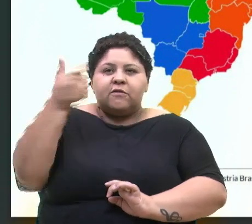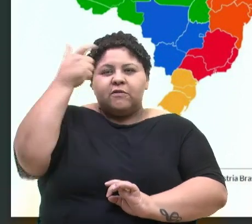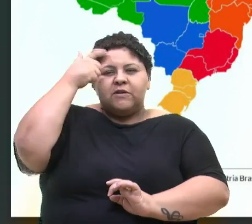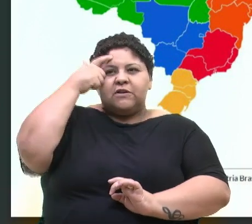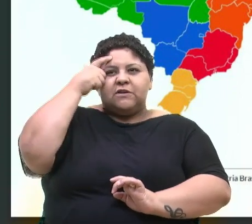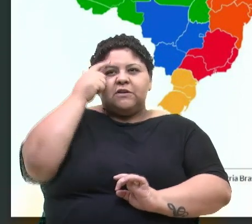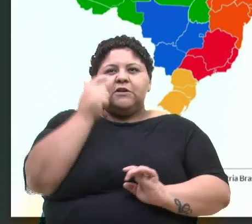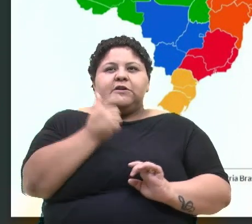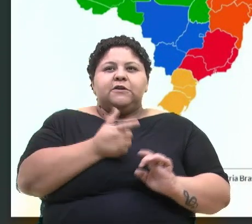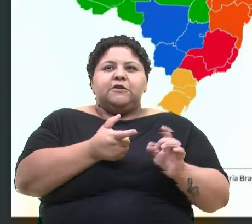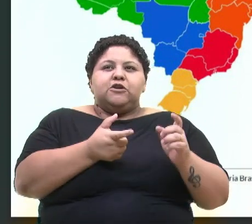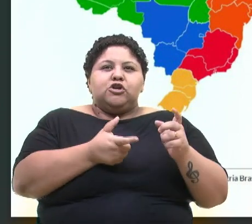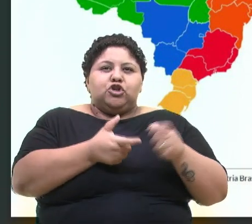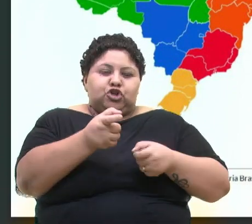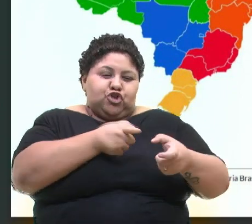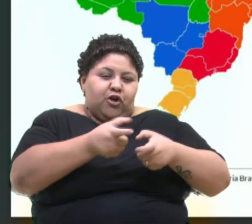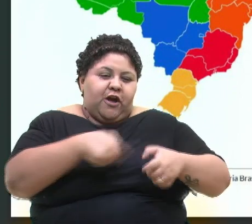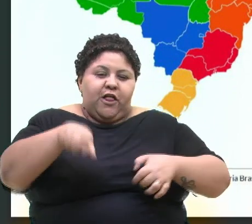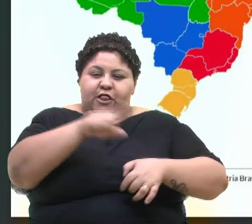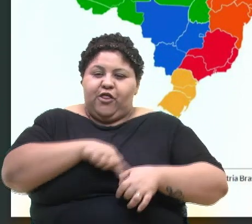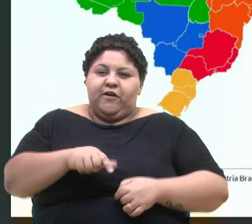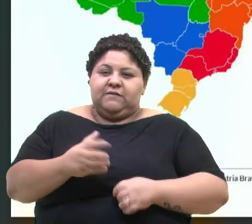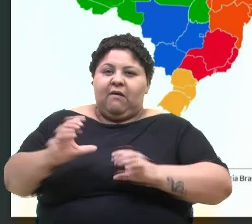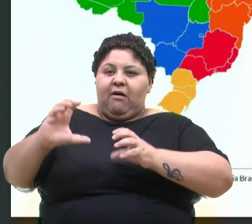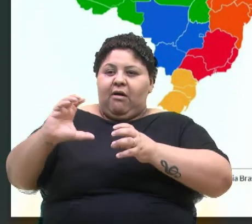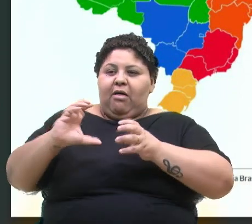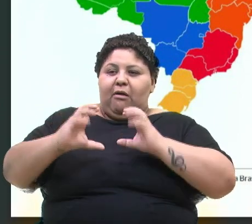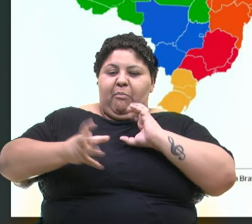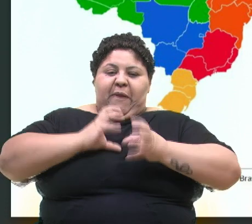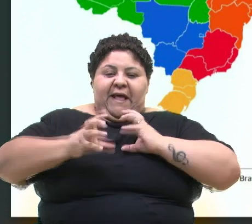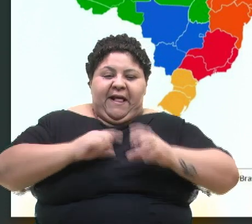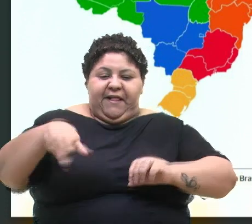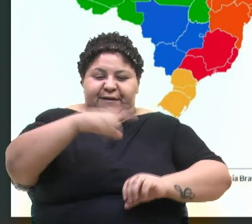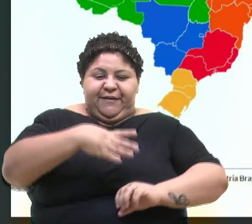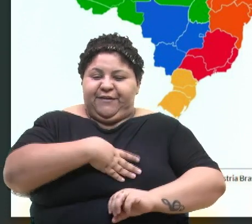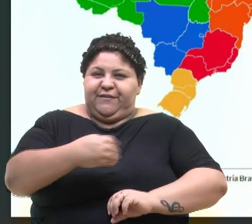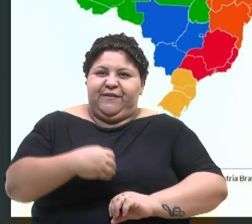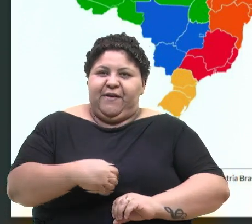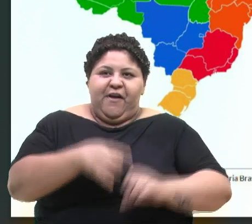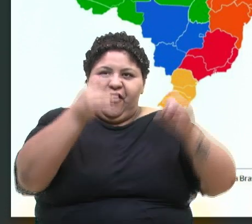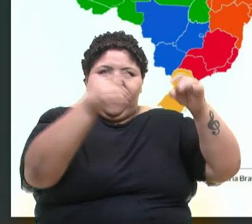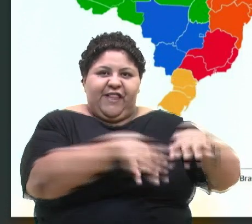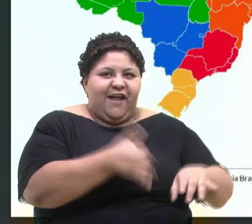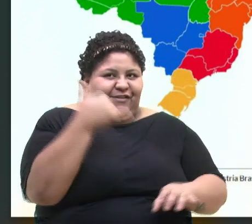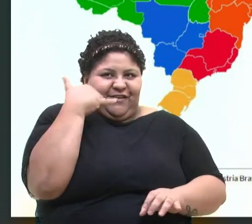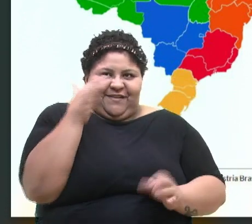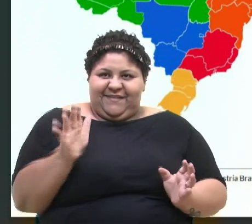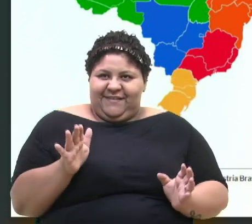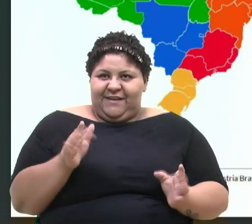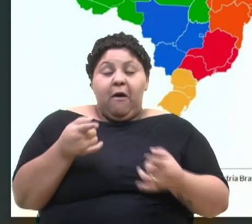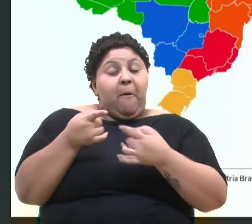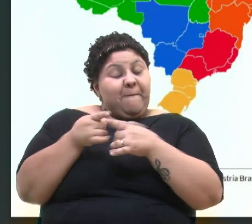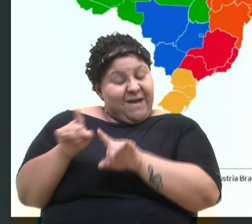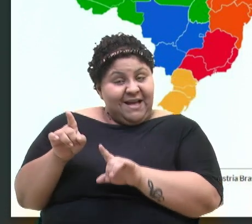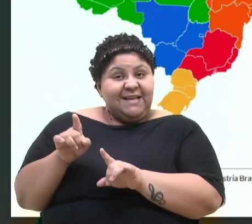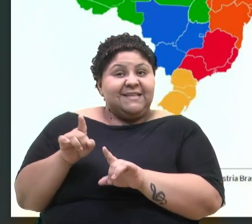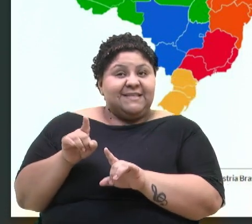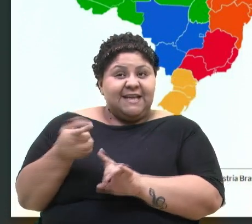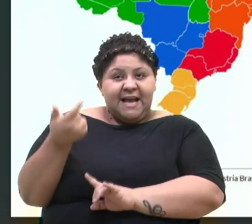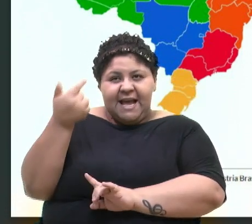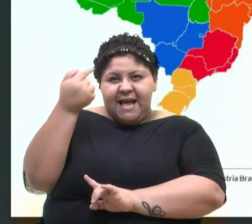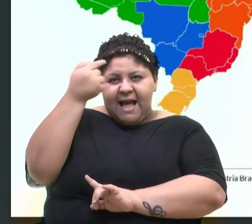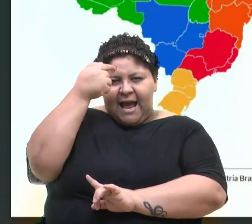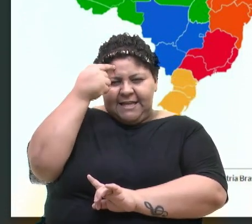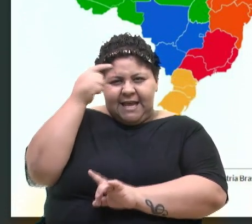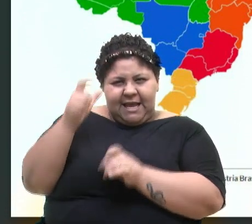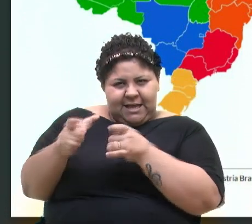e nós brigando com os nossos filhos, porque eles não largam o telefone nos jogos. Mas a receita dos